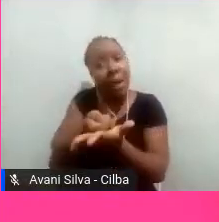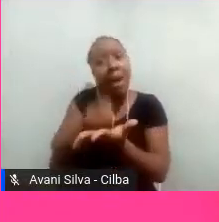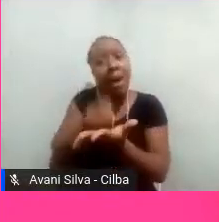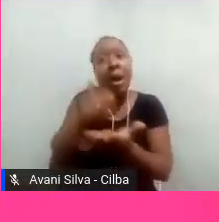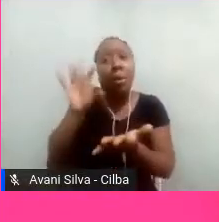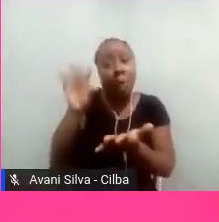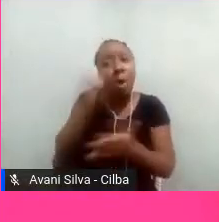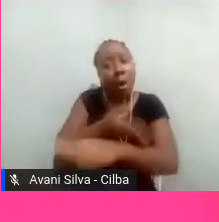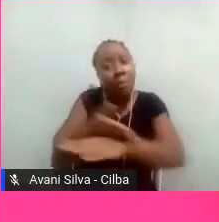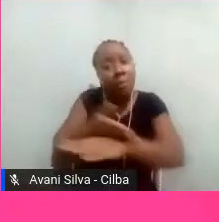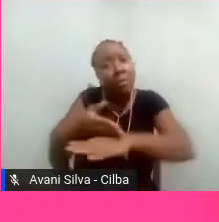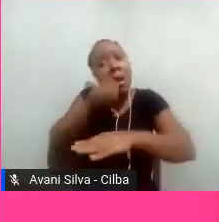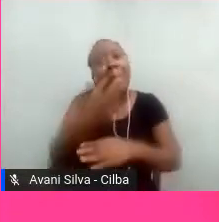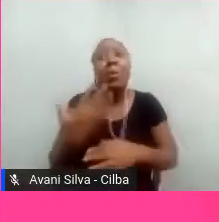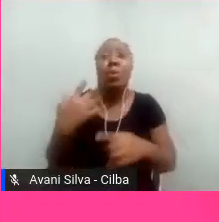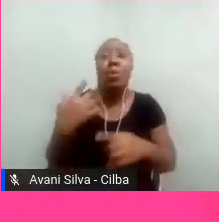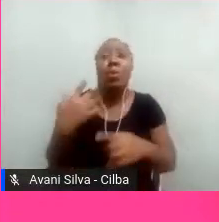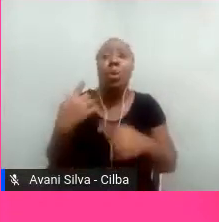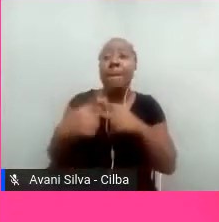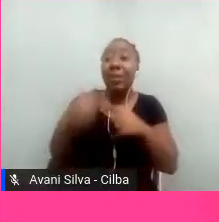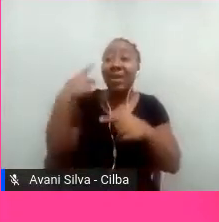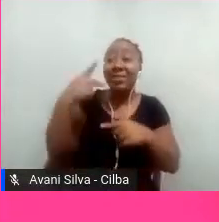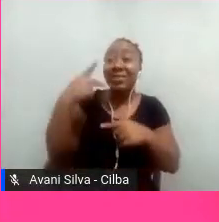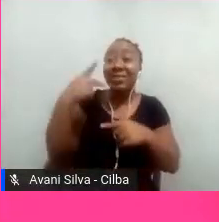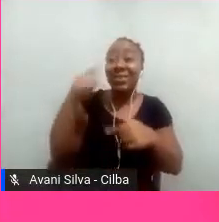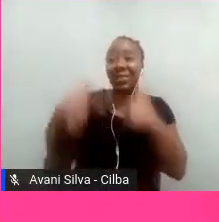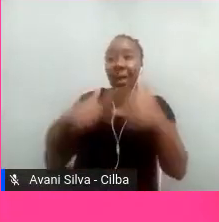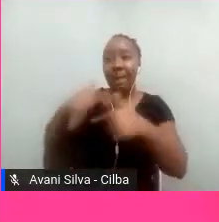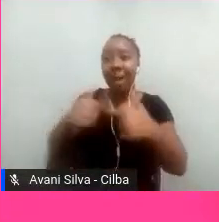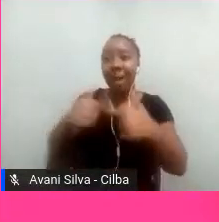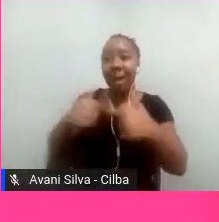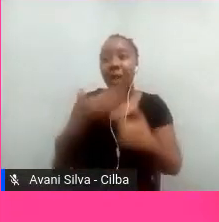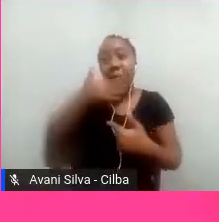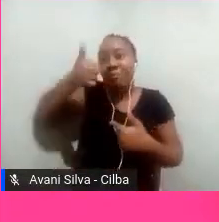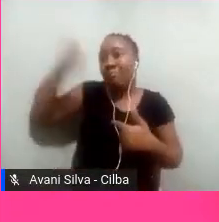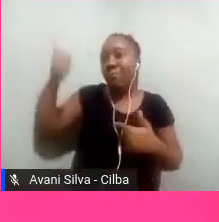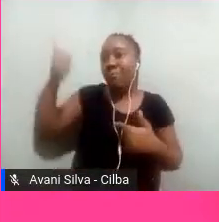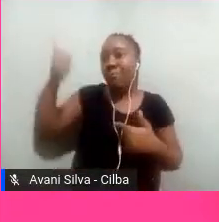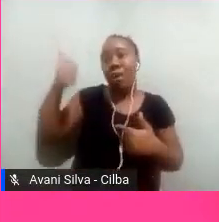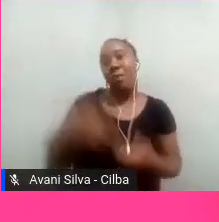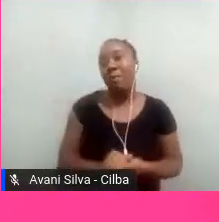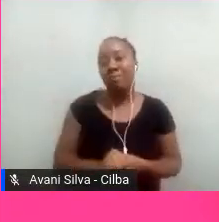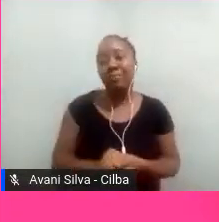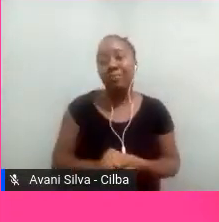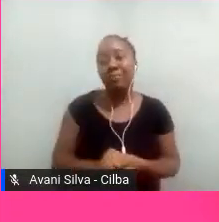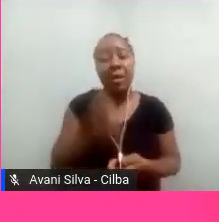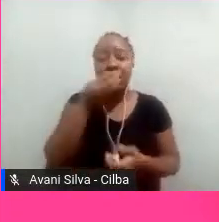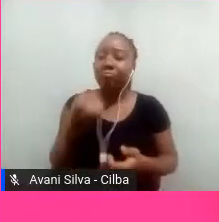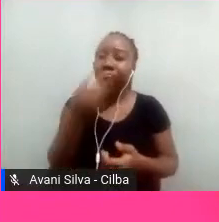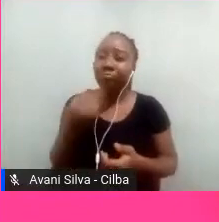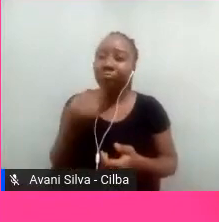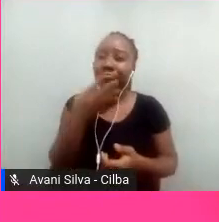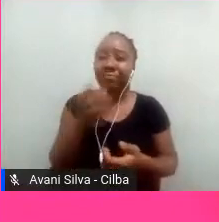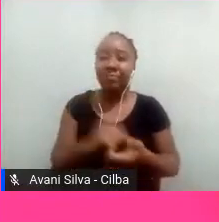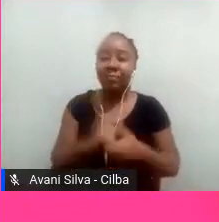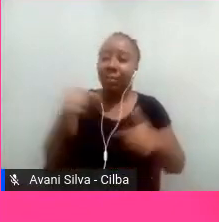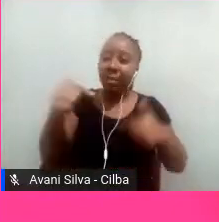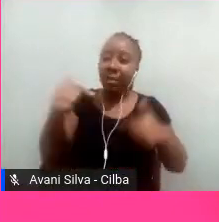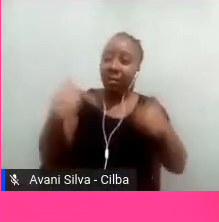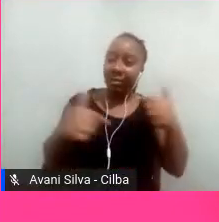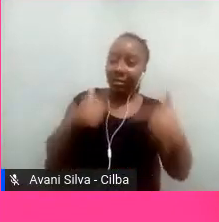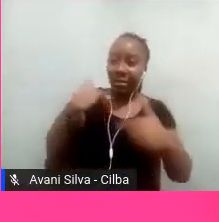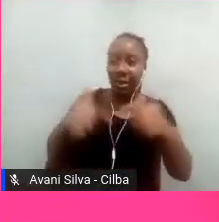o seu trabalho que vai render mais rápido. E é muito bom a gente trabalhar com